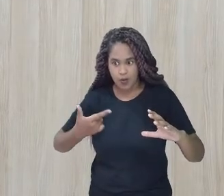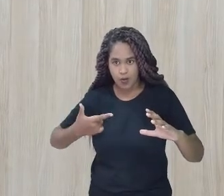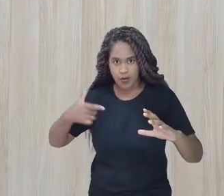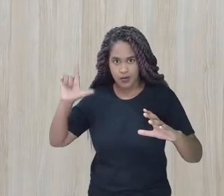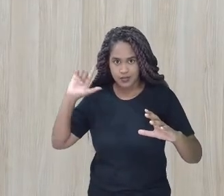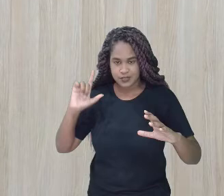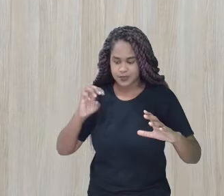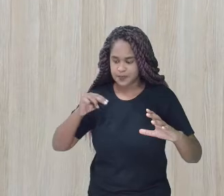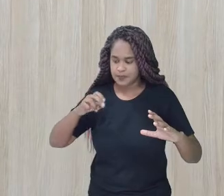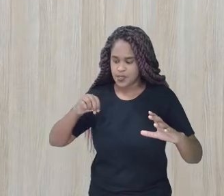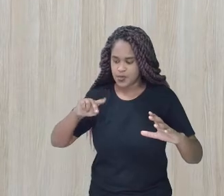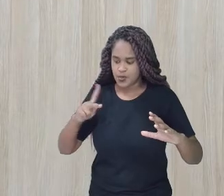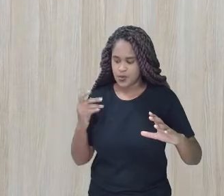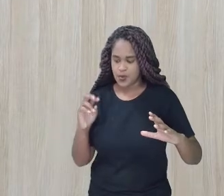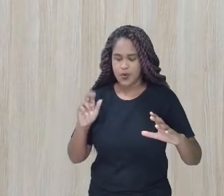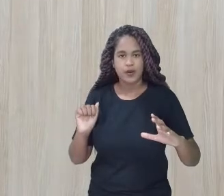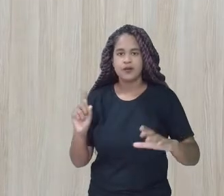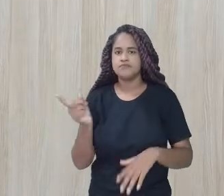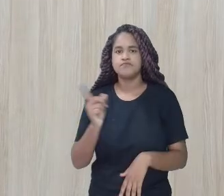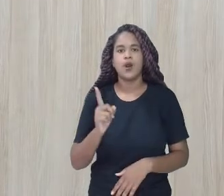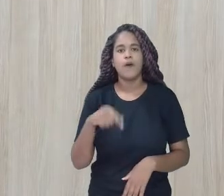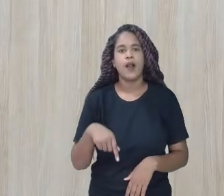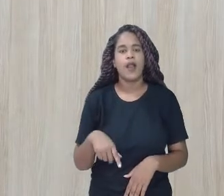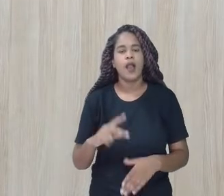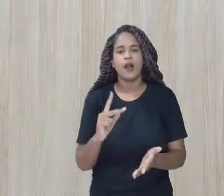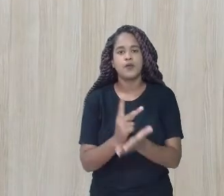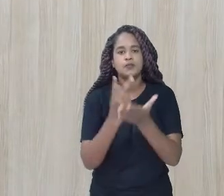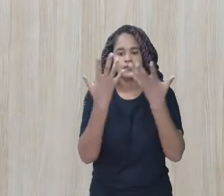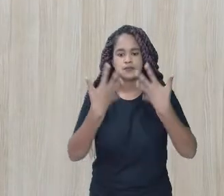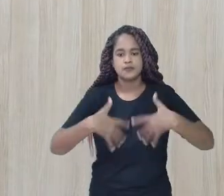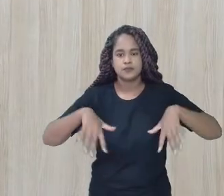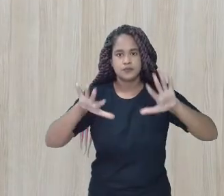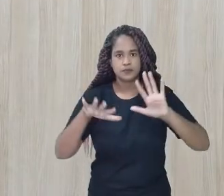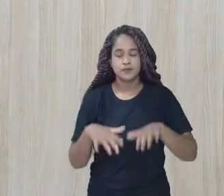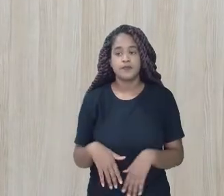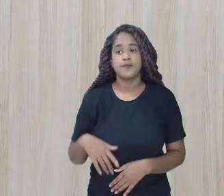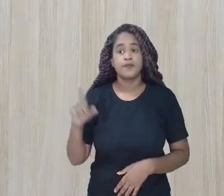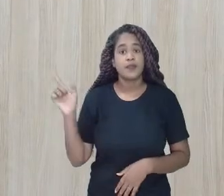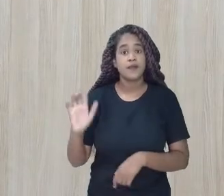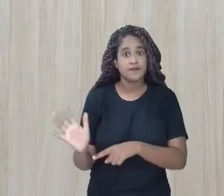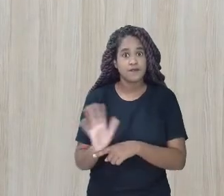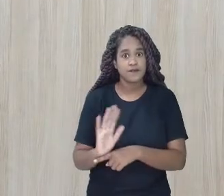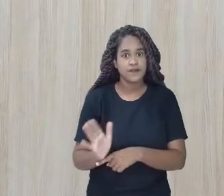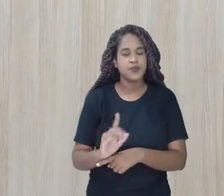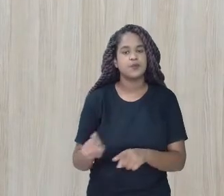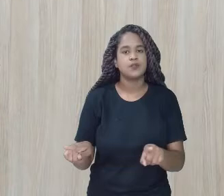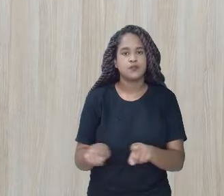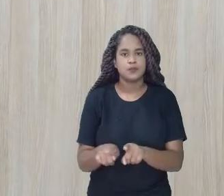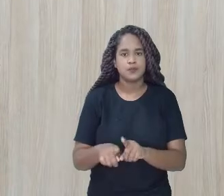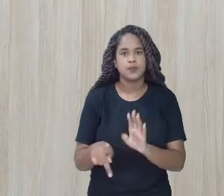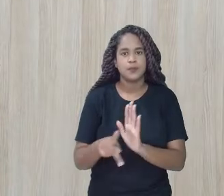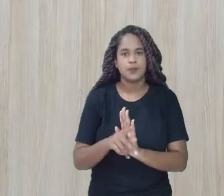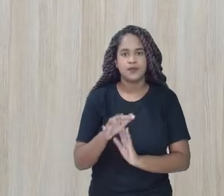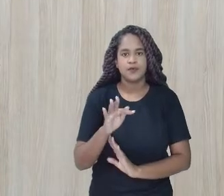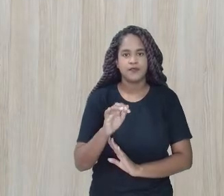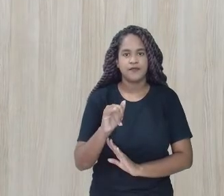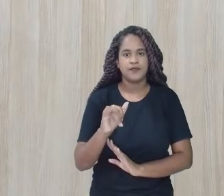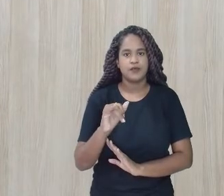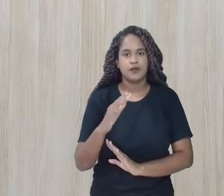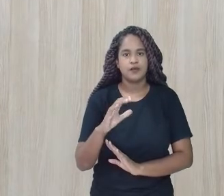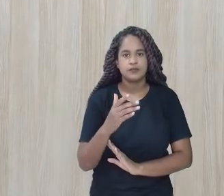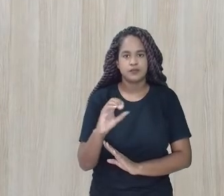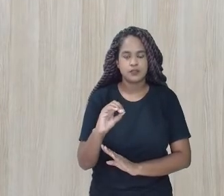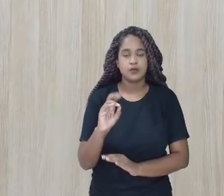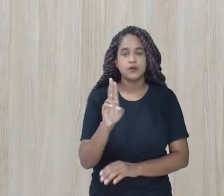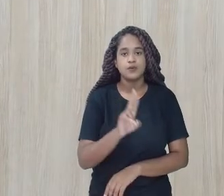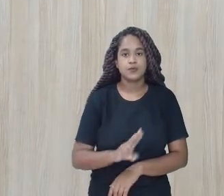fenômeno astrológico natural. Então, o Interestelar, que é um filme também de ficção científica, justamente usa esse